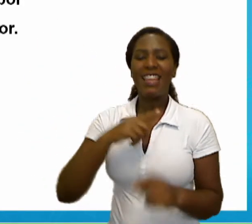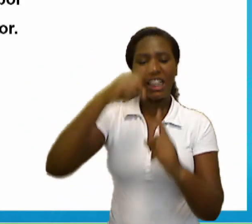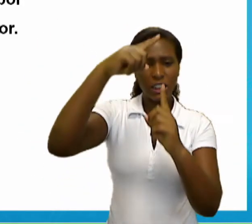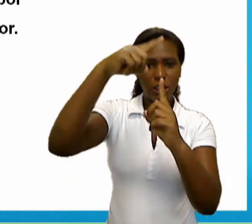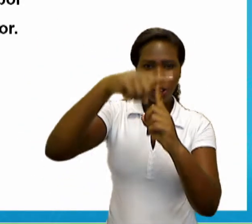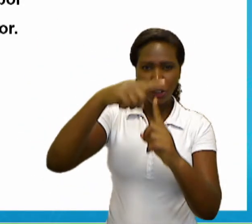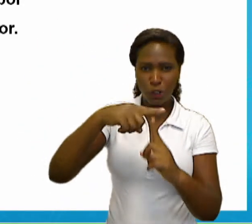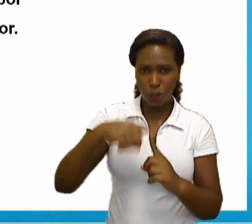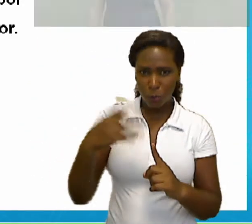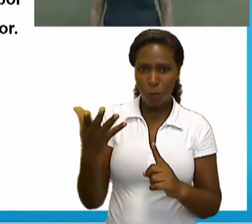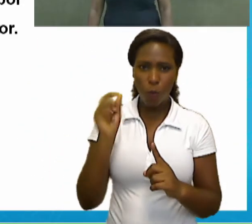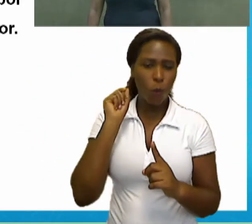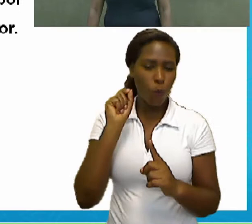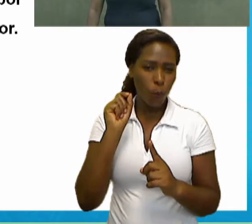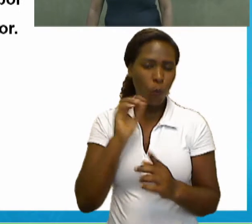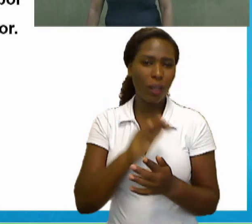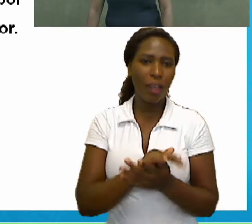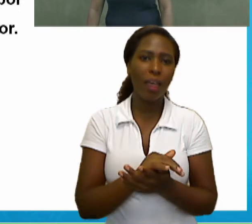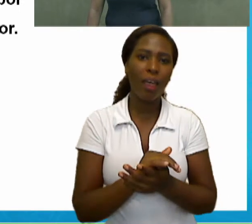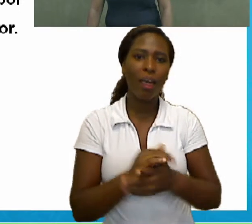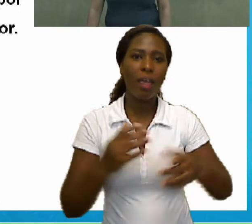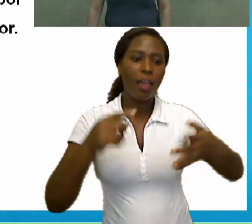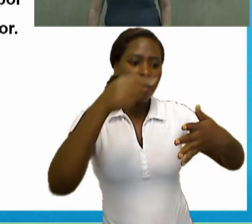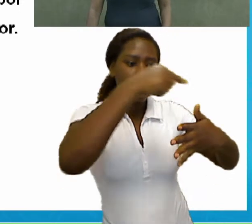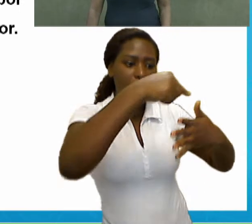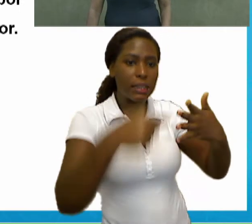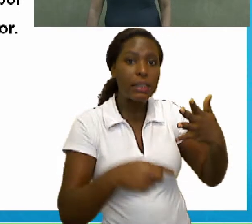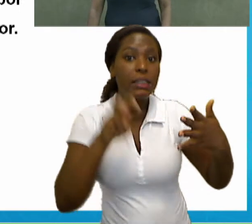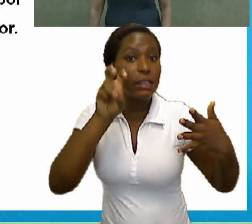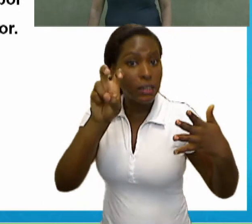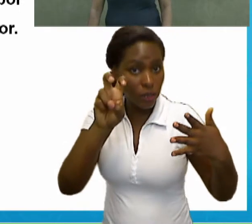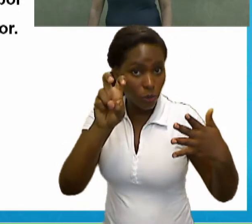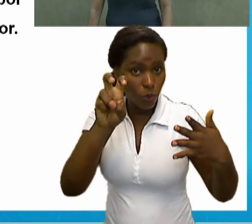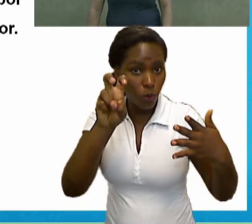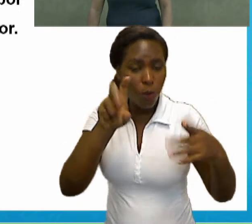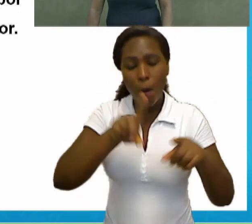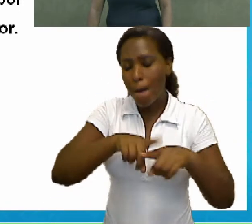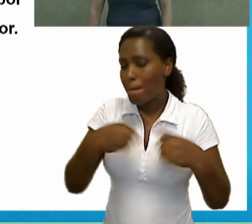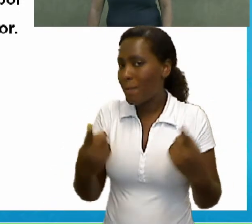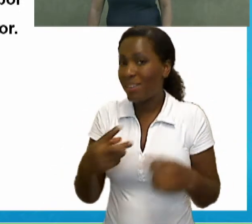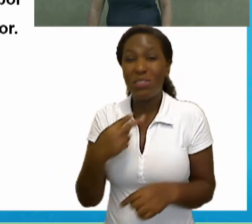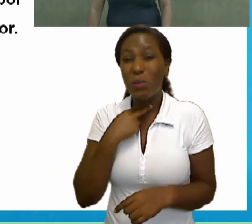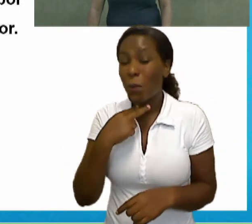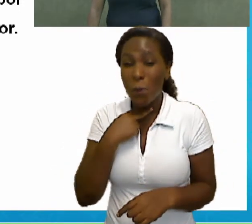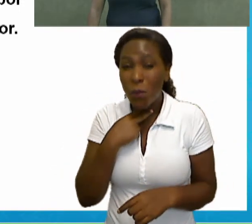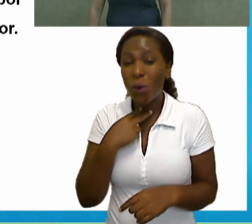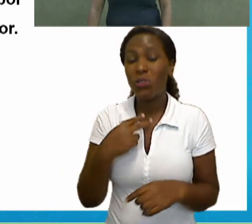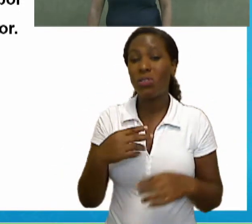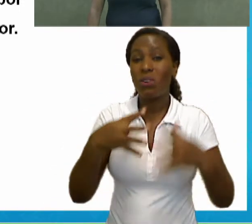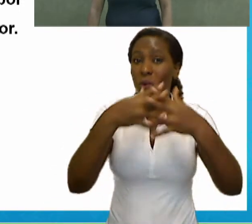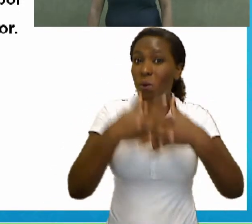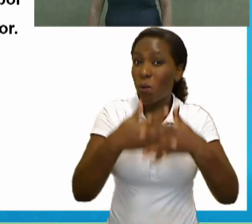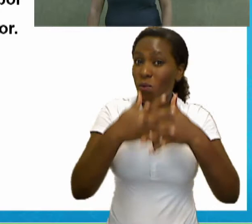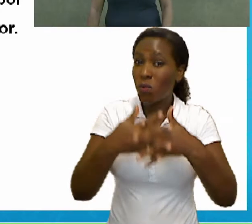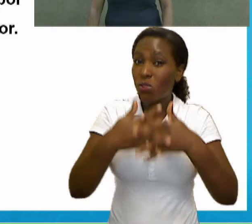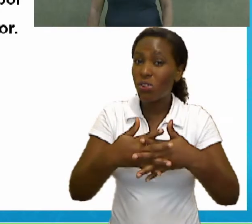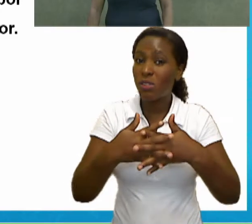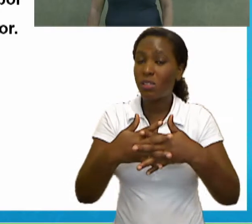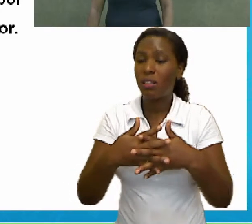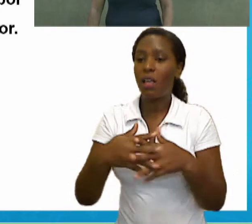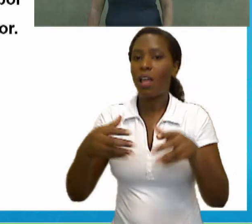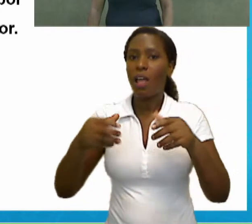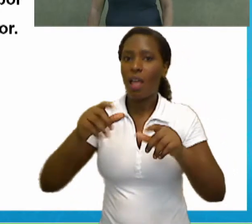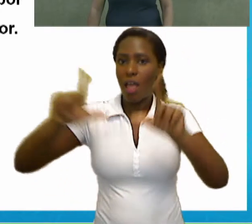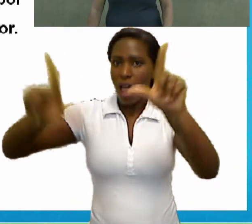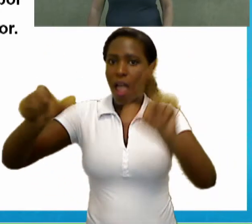ela não deve ser confundida com a notícia ou os artigos opinativos. Assim, uma reportagem